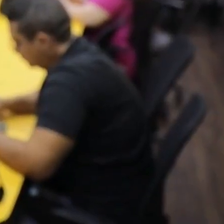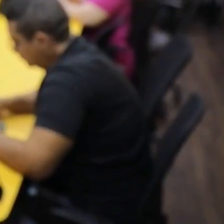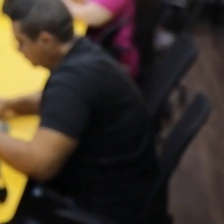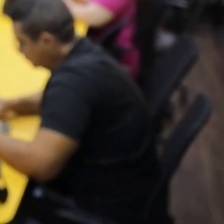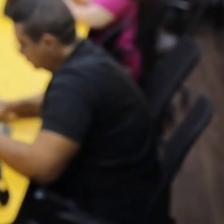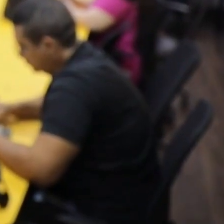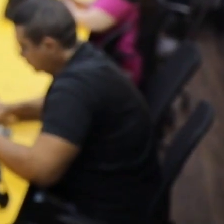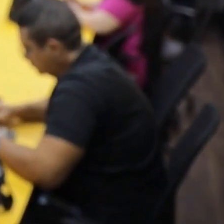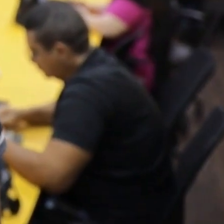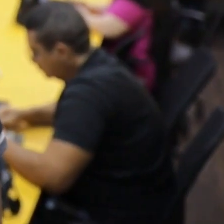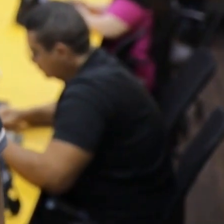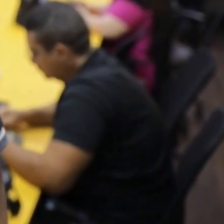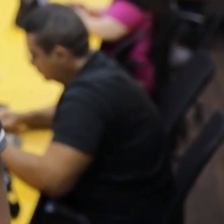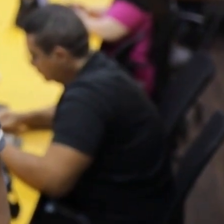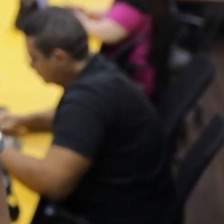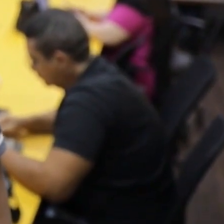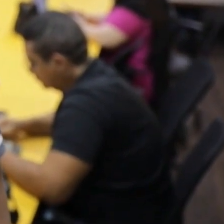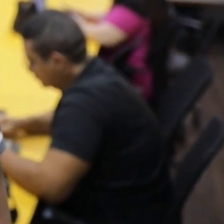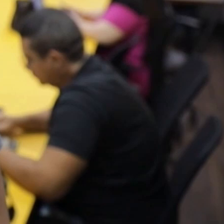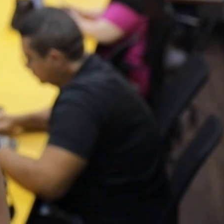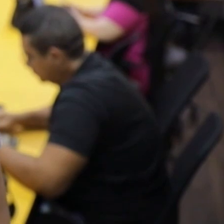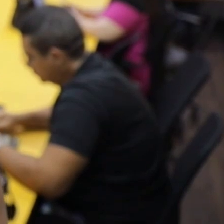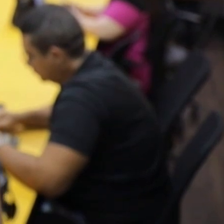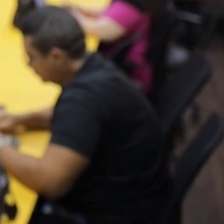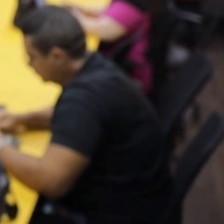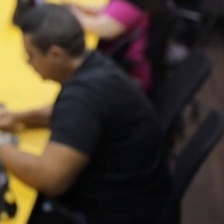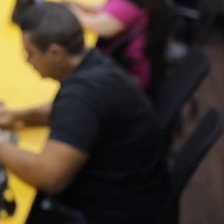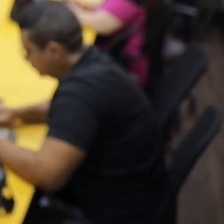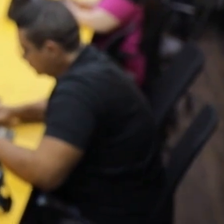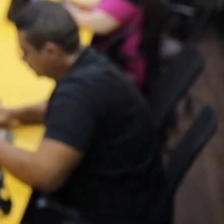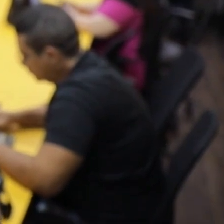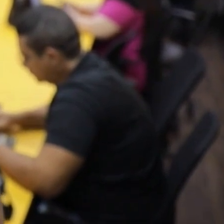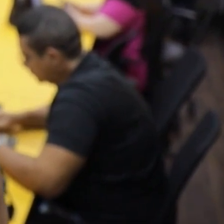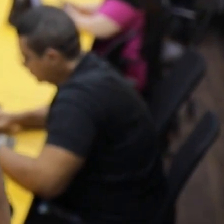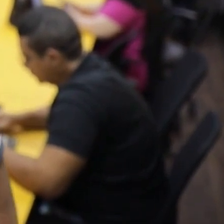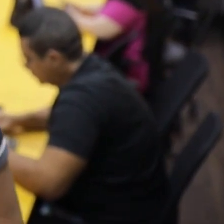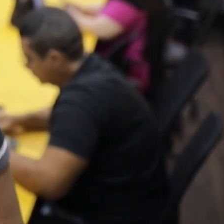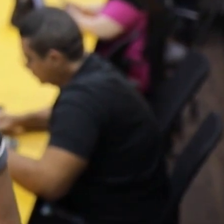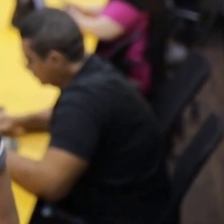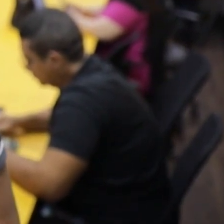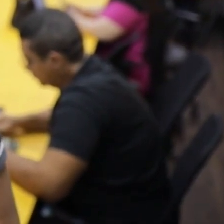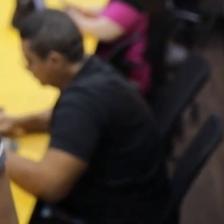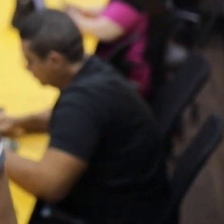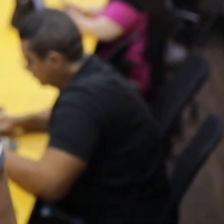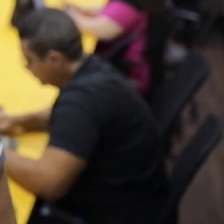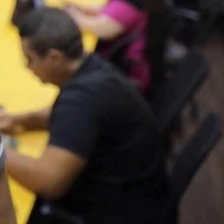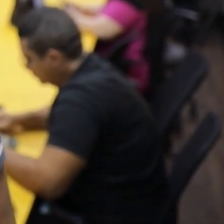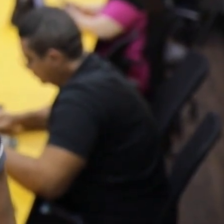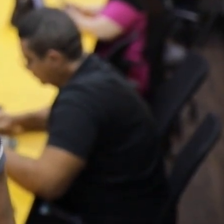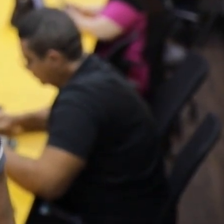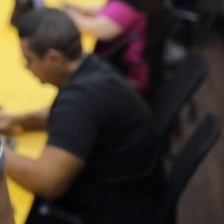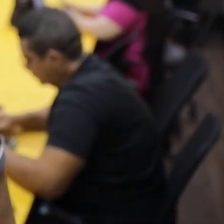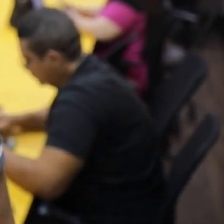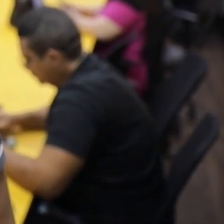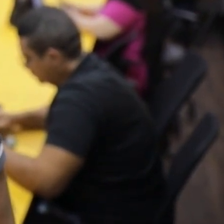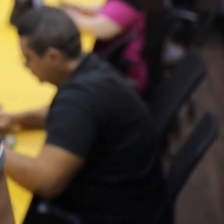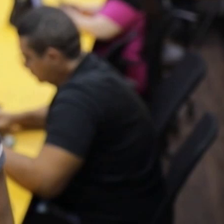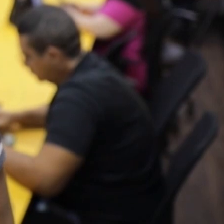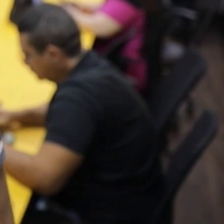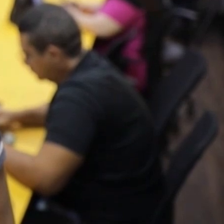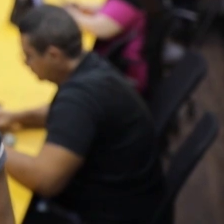What music genre do you prefer? Pop, rock, electronic, jazz, classical, country, samba,